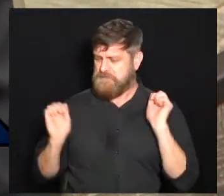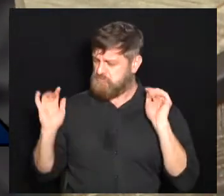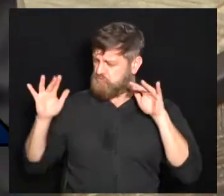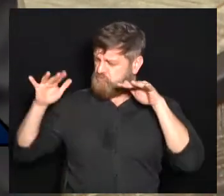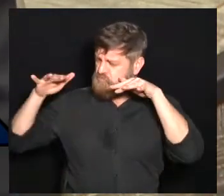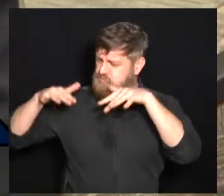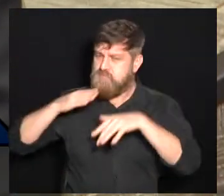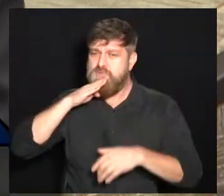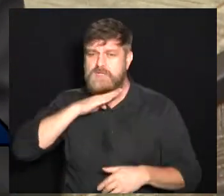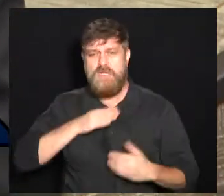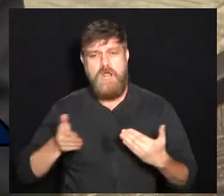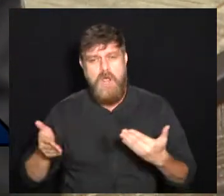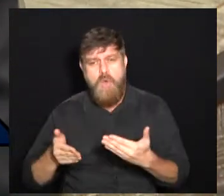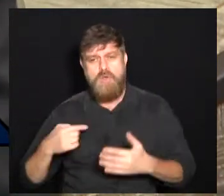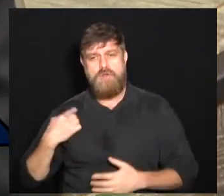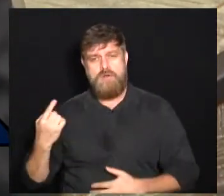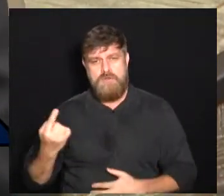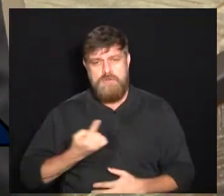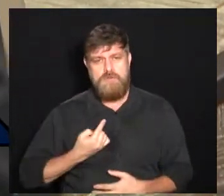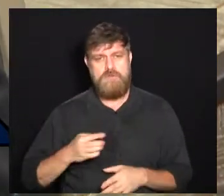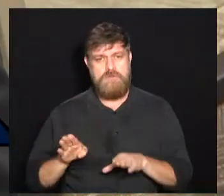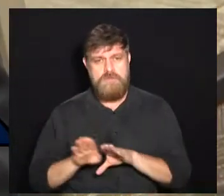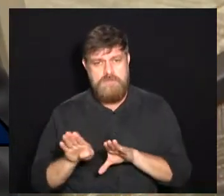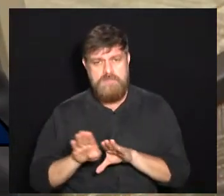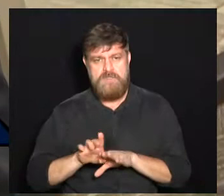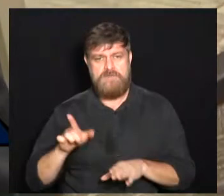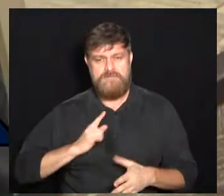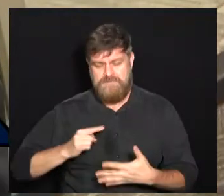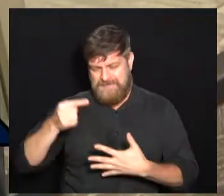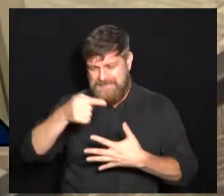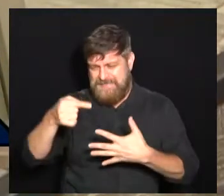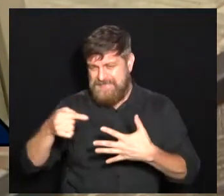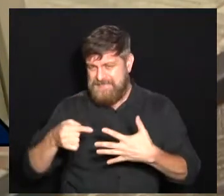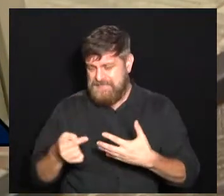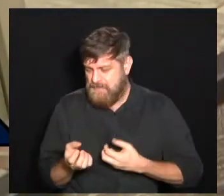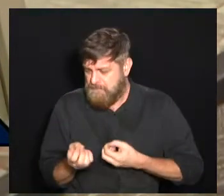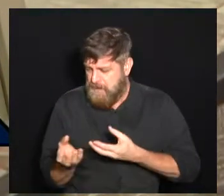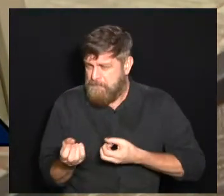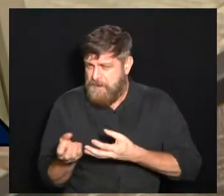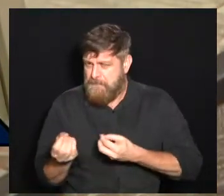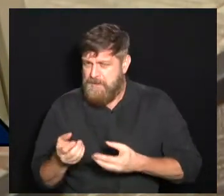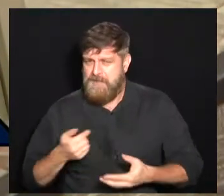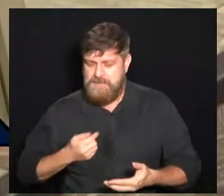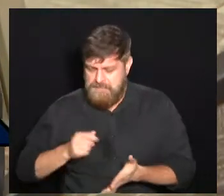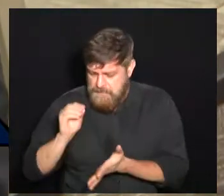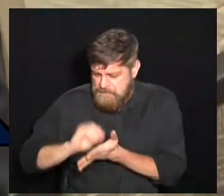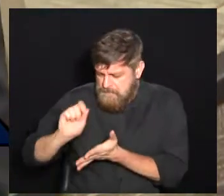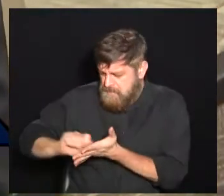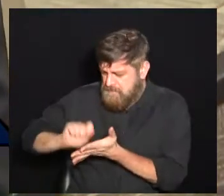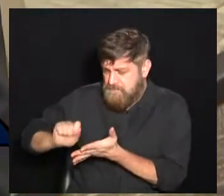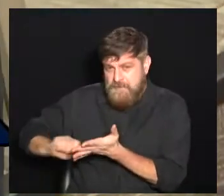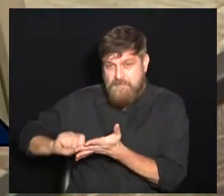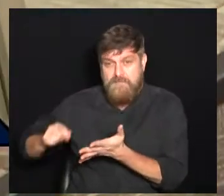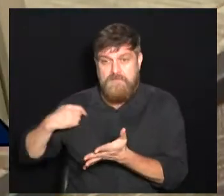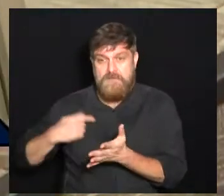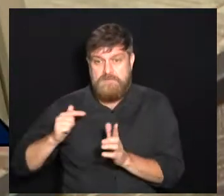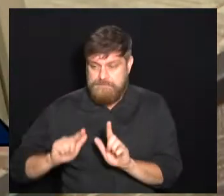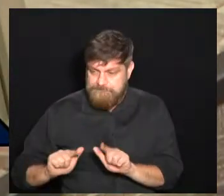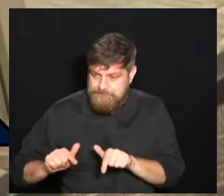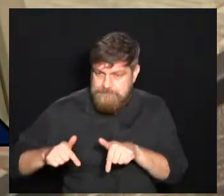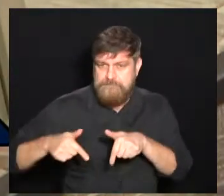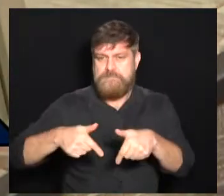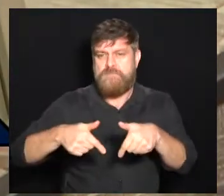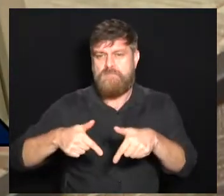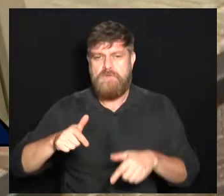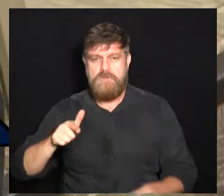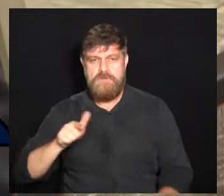Nós colocamos, né, todas as considerações possíveis, foram anotadas para nós darmos continuidade